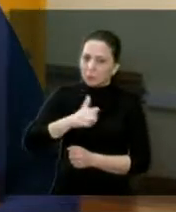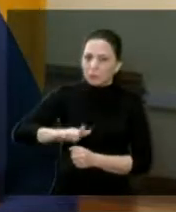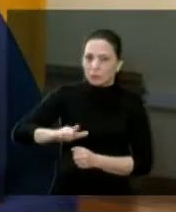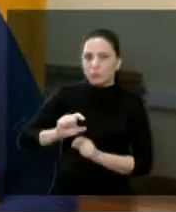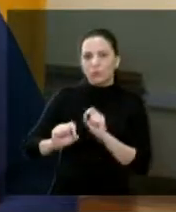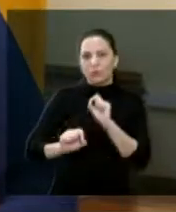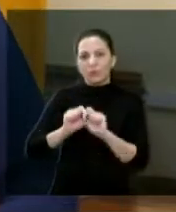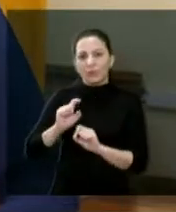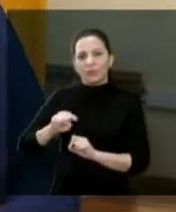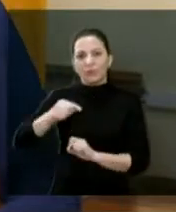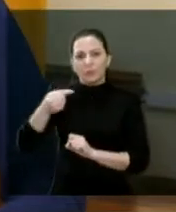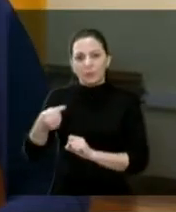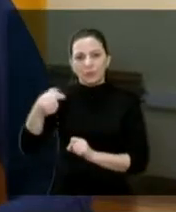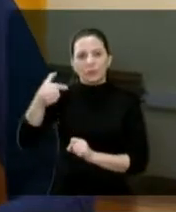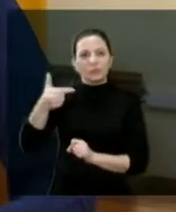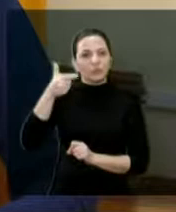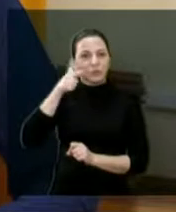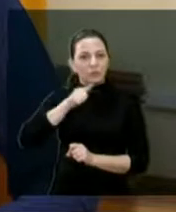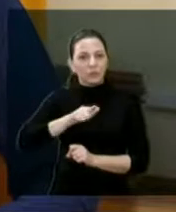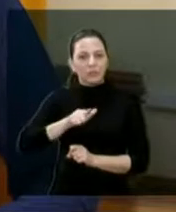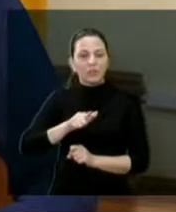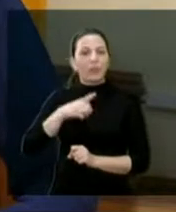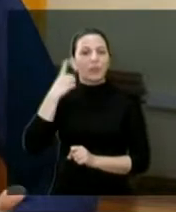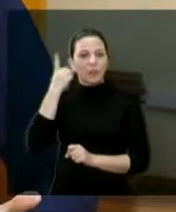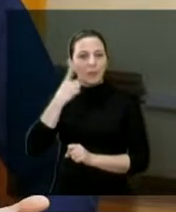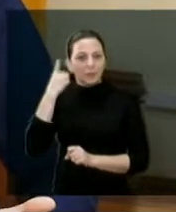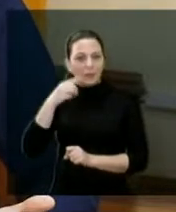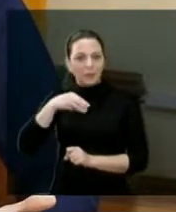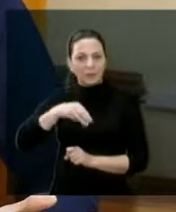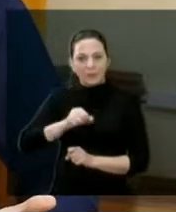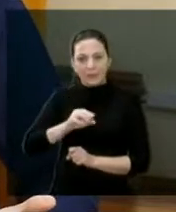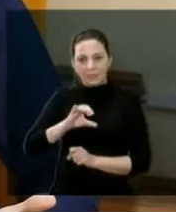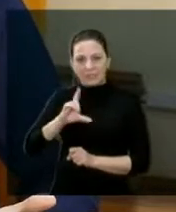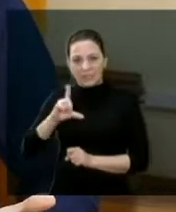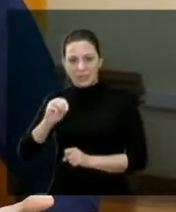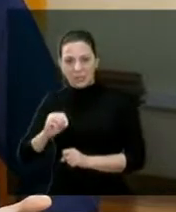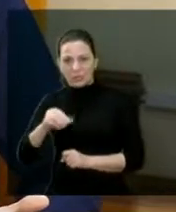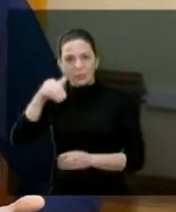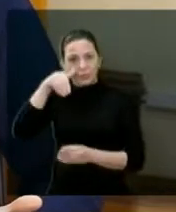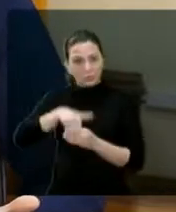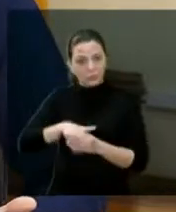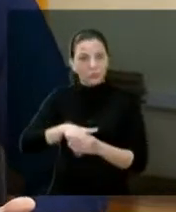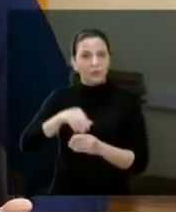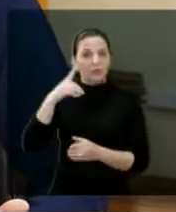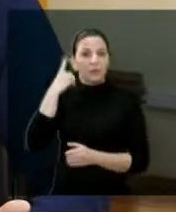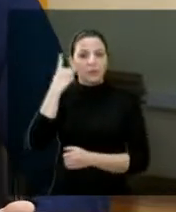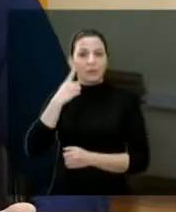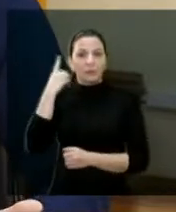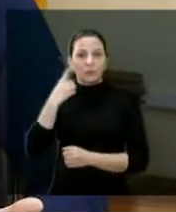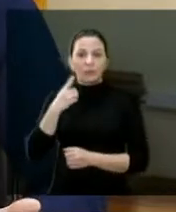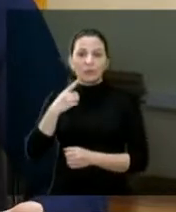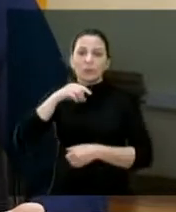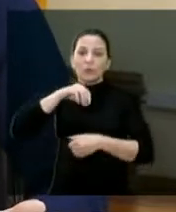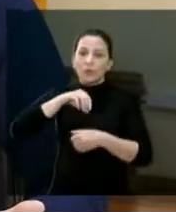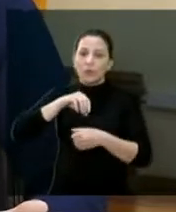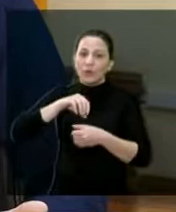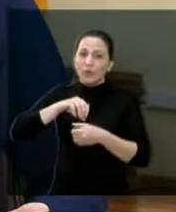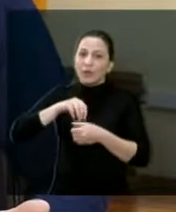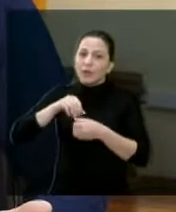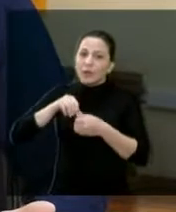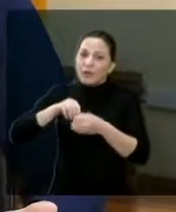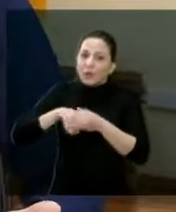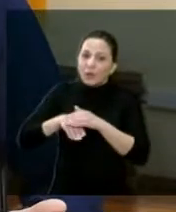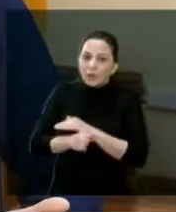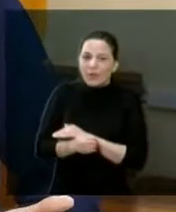ele foi eleito novamente a deputado, e eu tenho até hoje guardado lá. Aí eu não pude, mas aqui eu vou arroiar